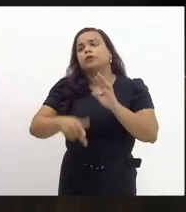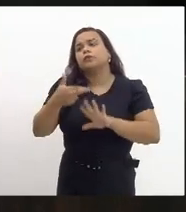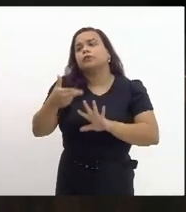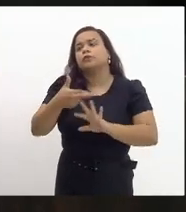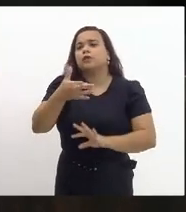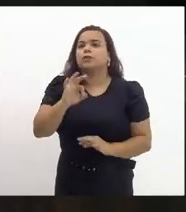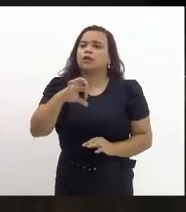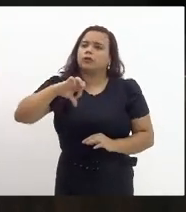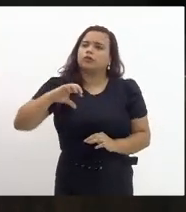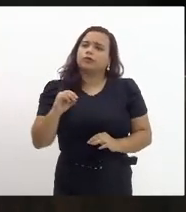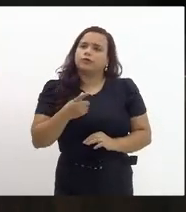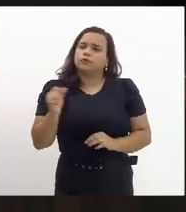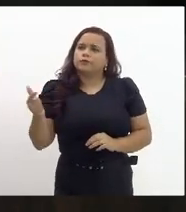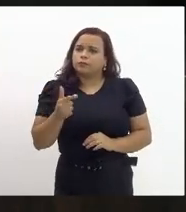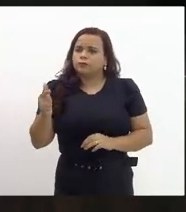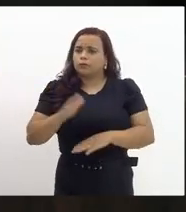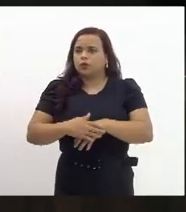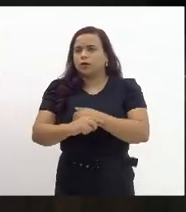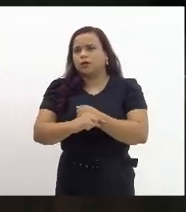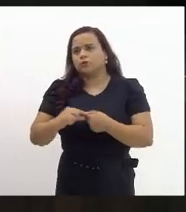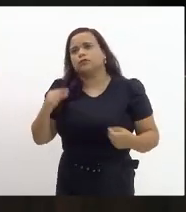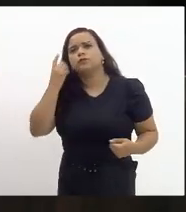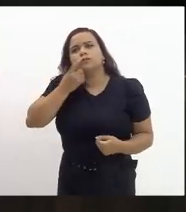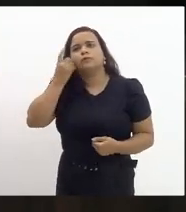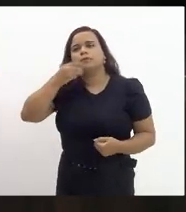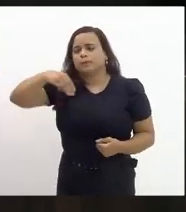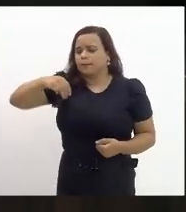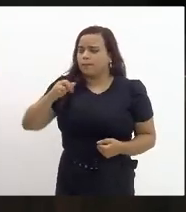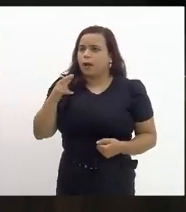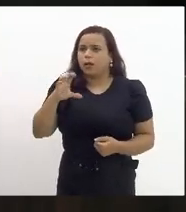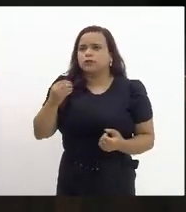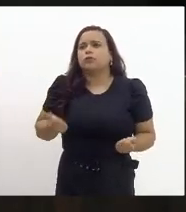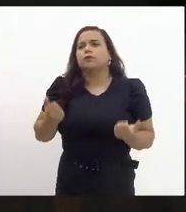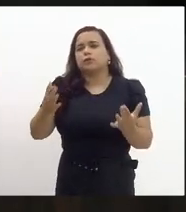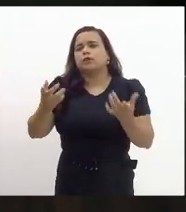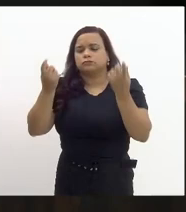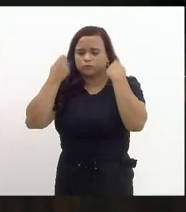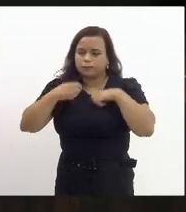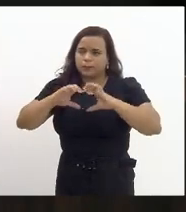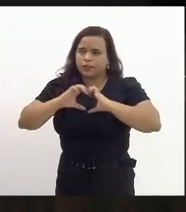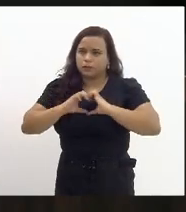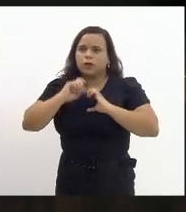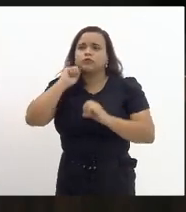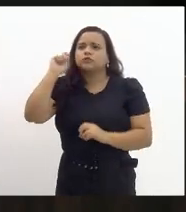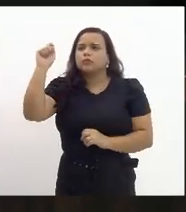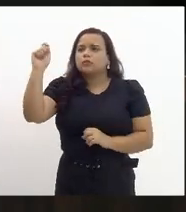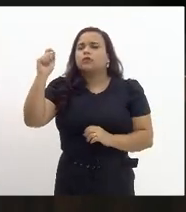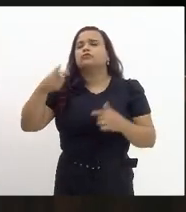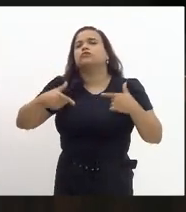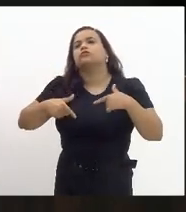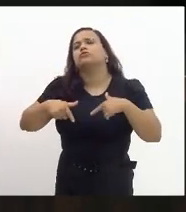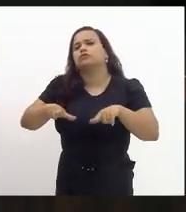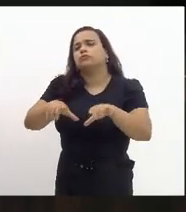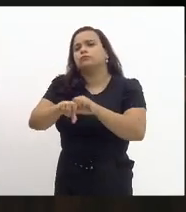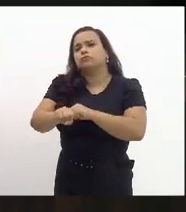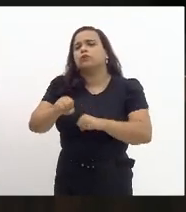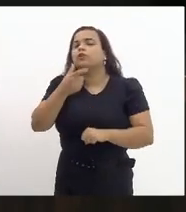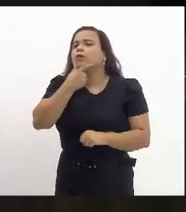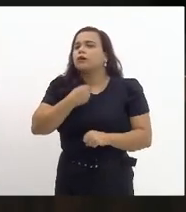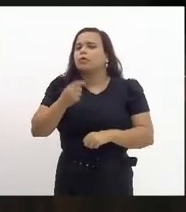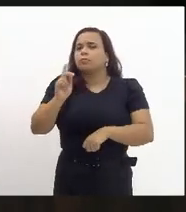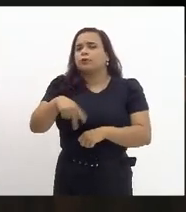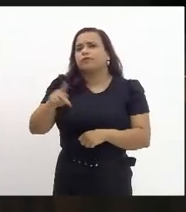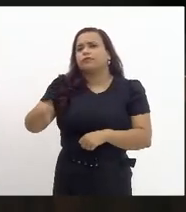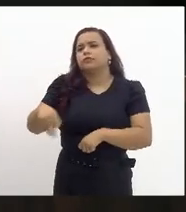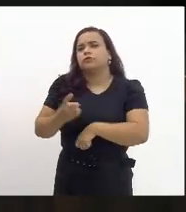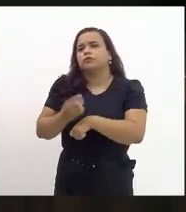22, de autoria do deputado Márcio Alberto, concede medalha Tiradentes e respectivo diploma ao excelentíssimo professor doutor José Eduardo de